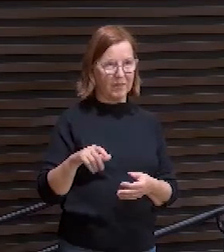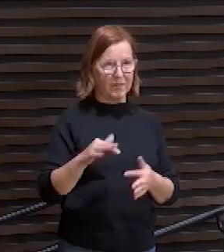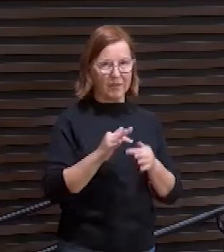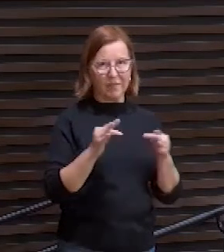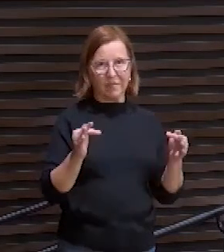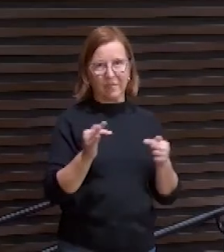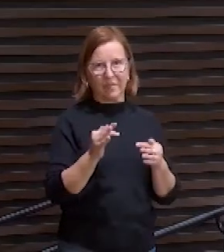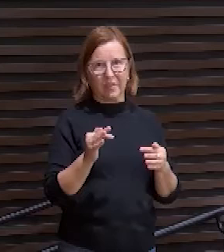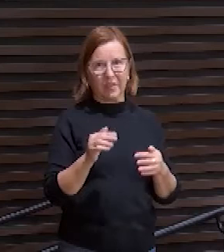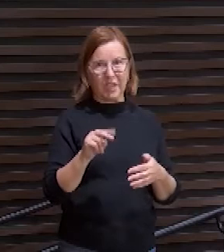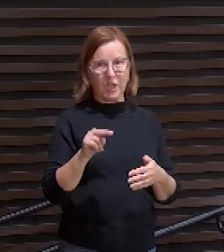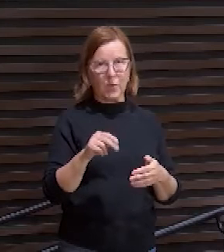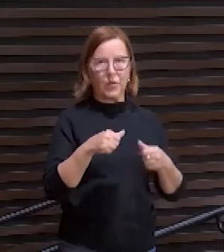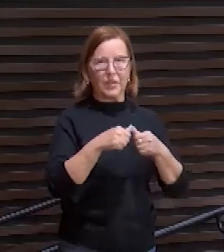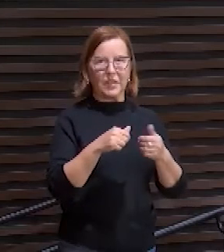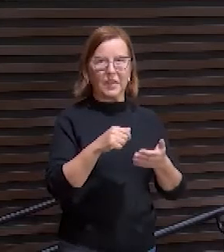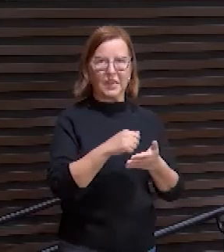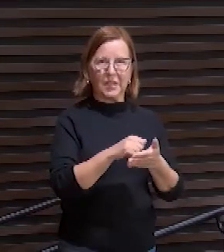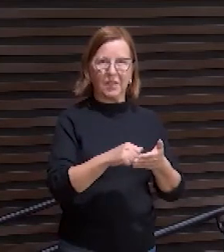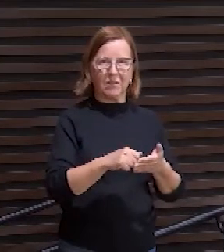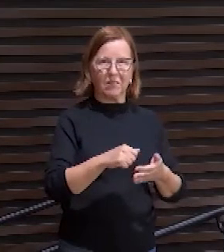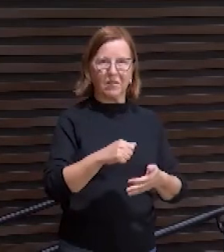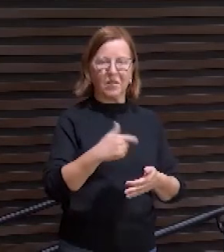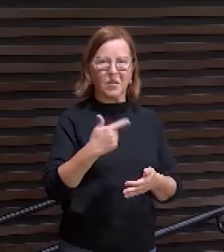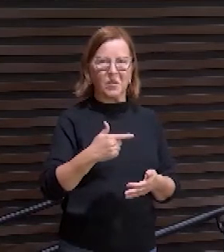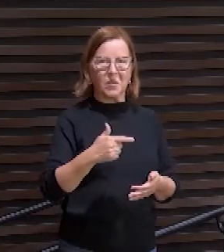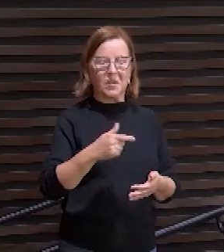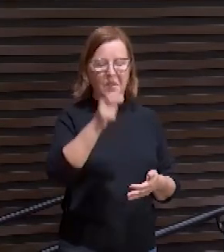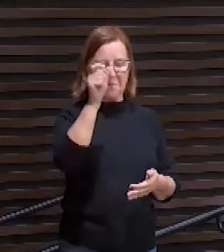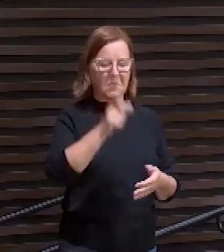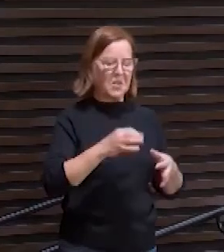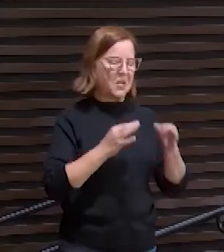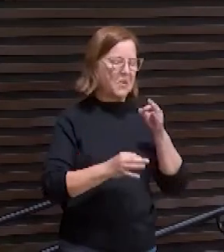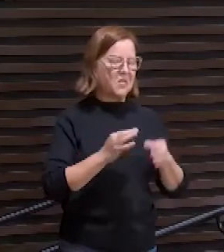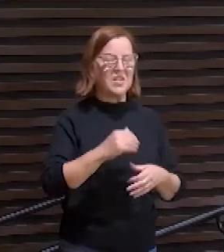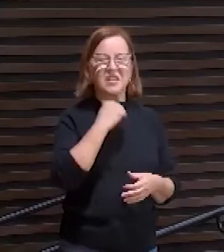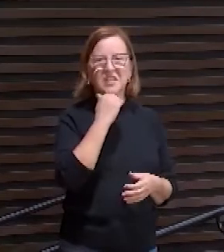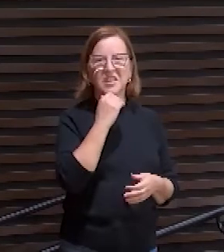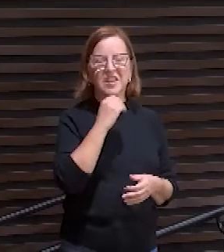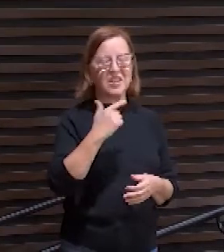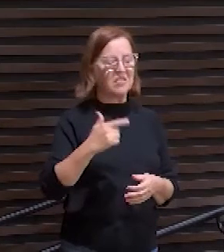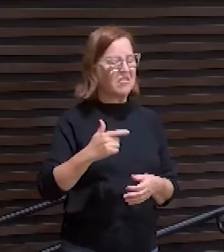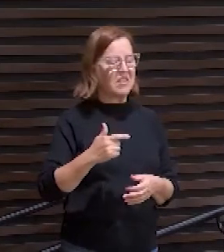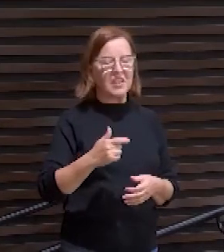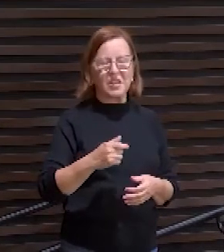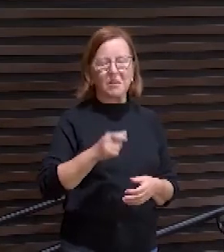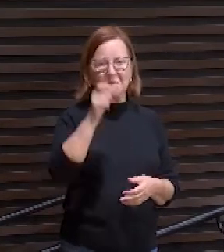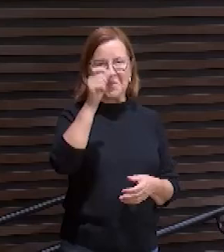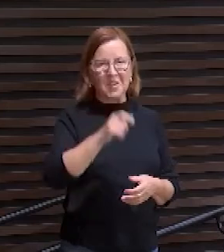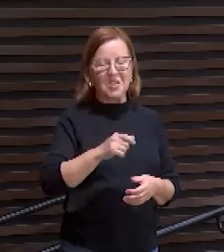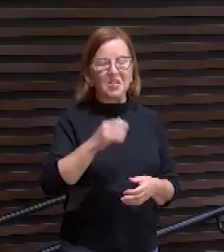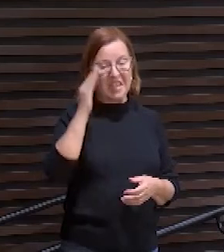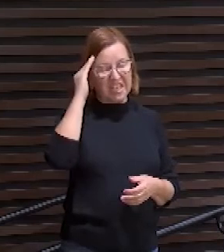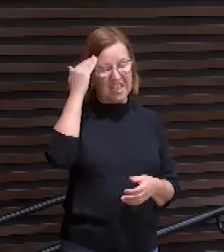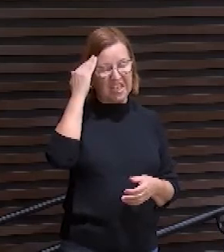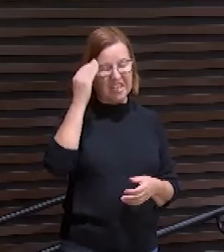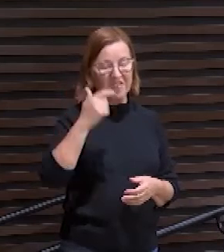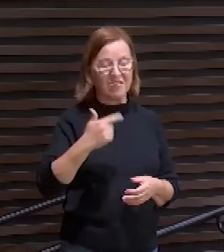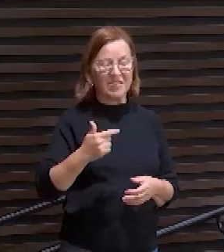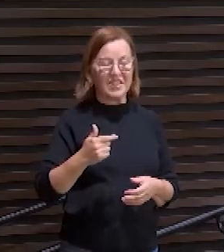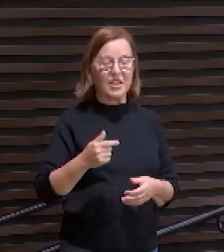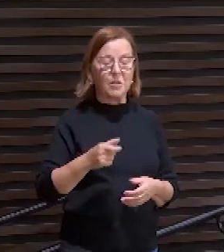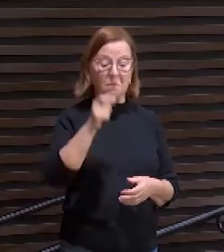como está escrito, não há justo nenhum sequer, não há quem entenda, não há quem busque a Deus. Todos